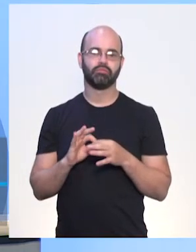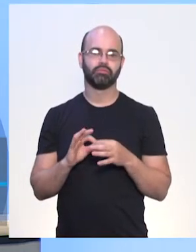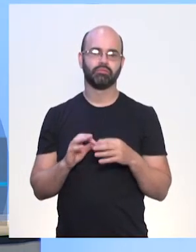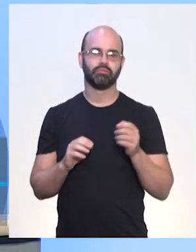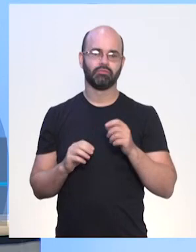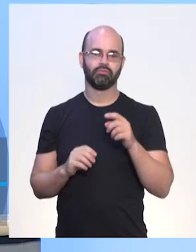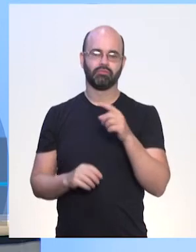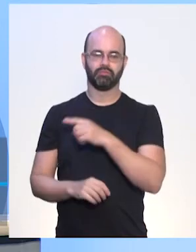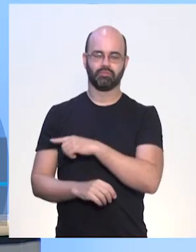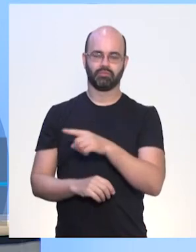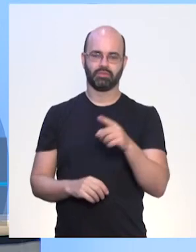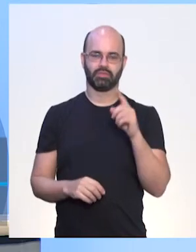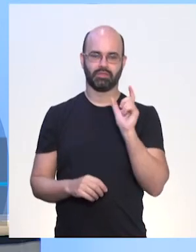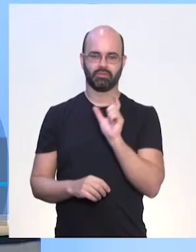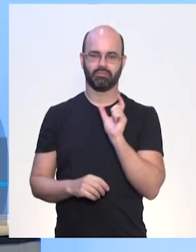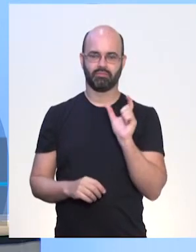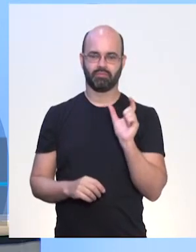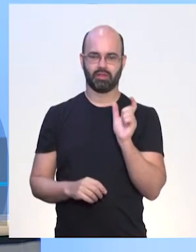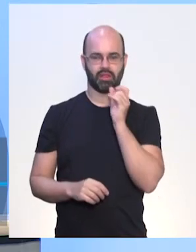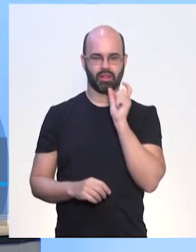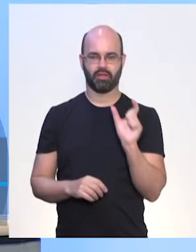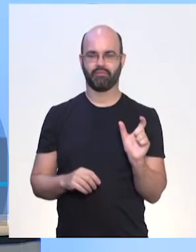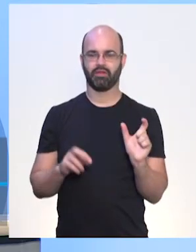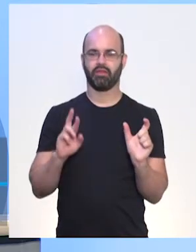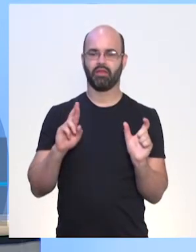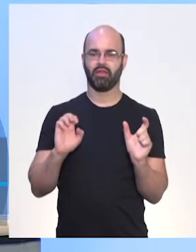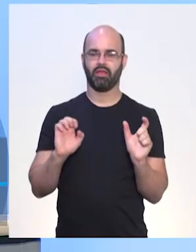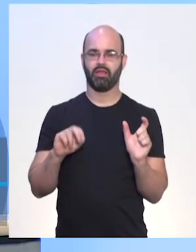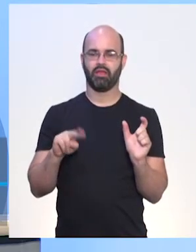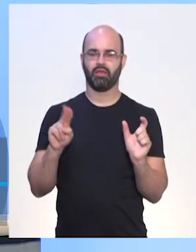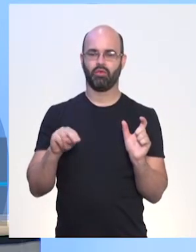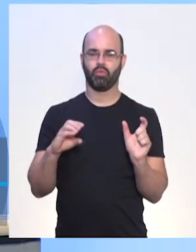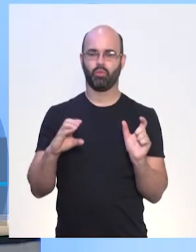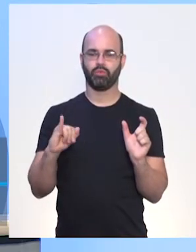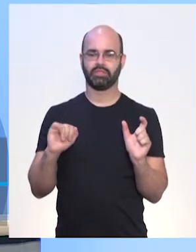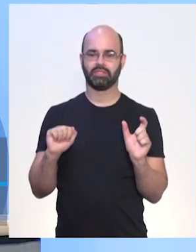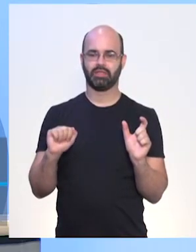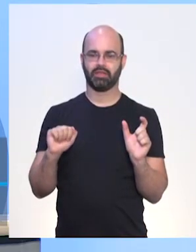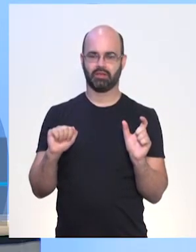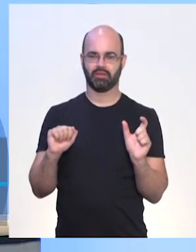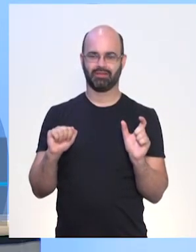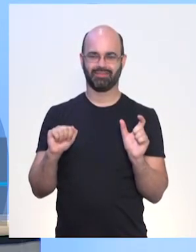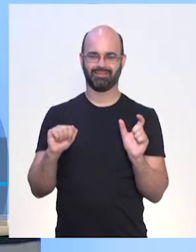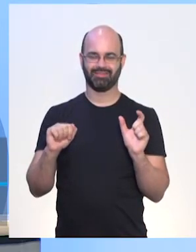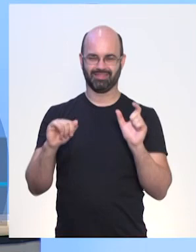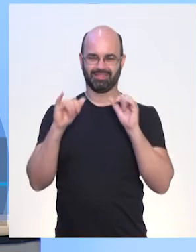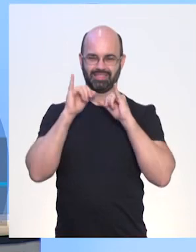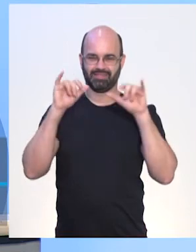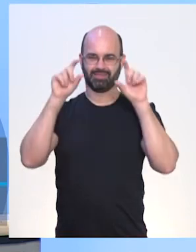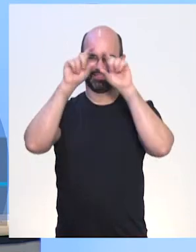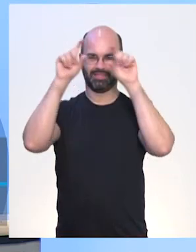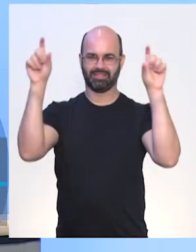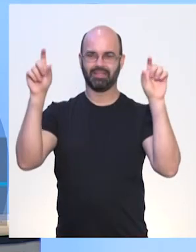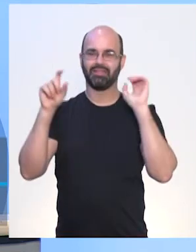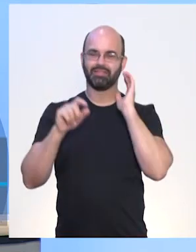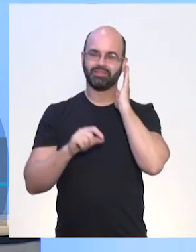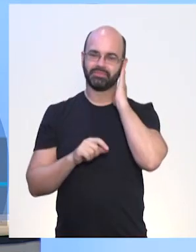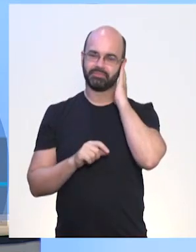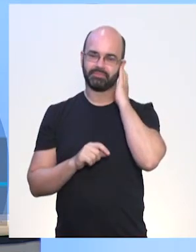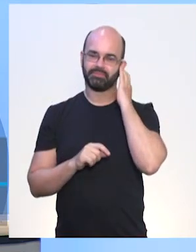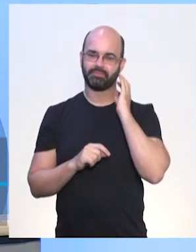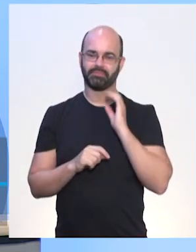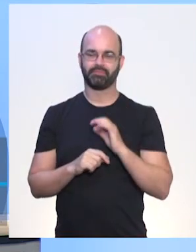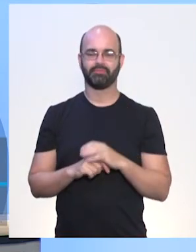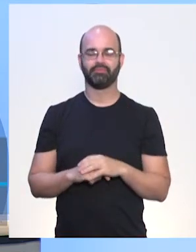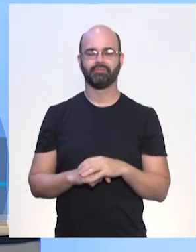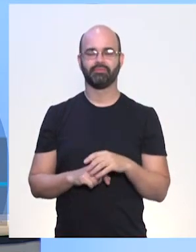poderem prestar atenção na palavra renúncia que chama atenção na Manchete e eles precisavam entender um